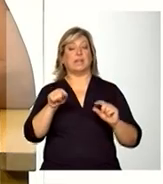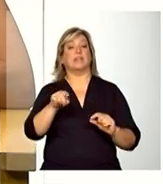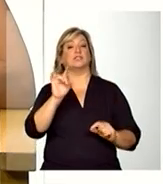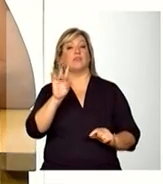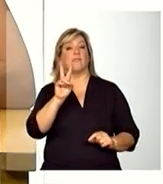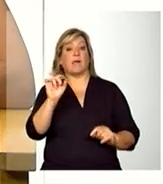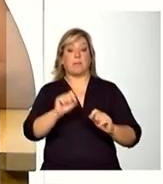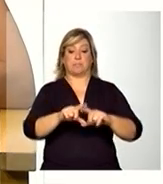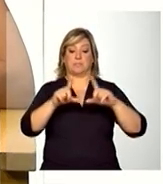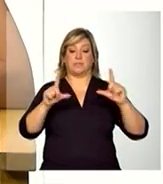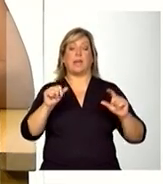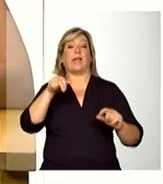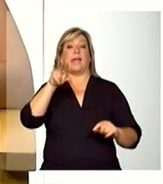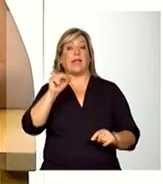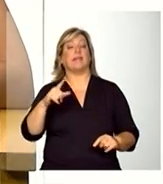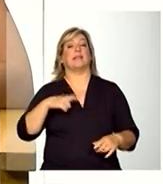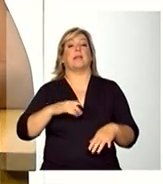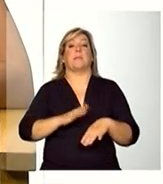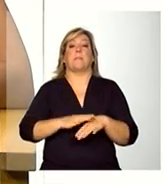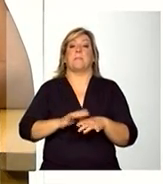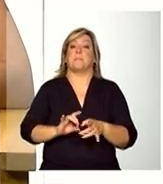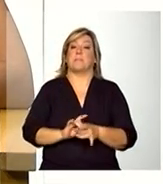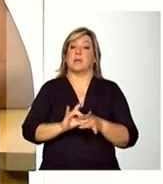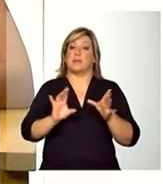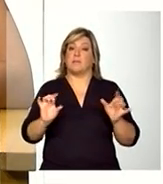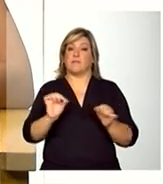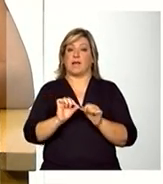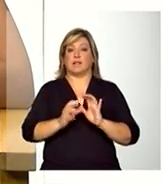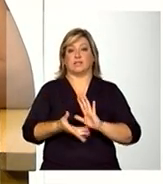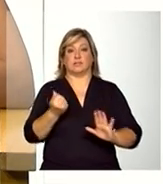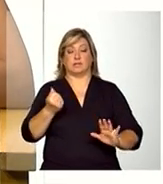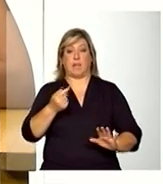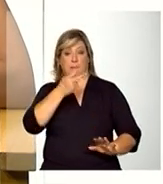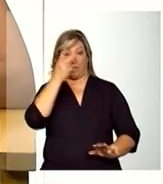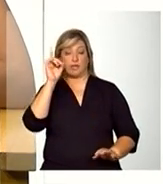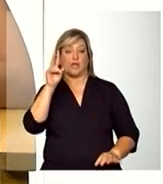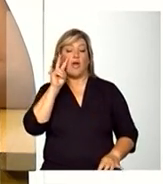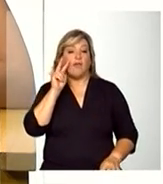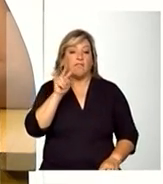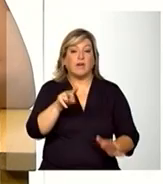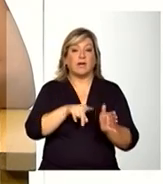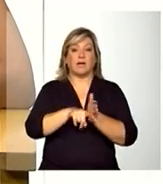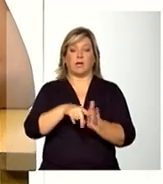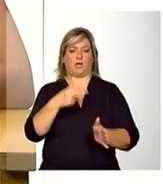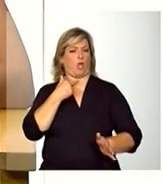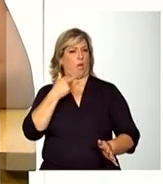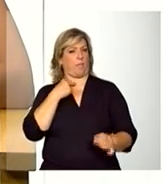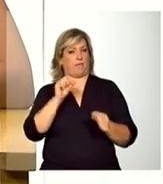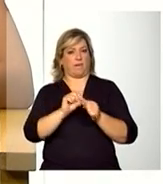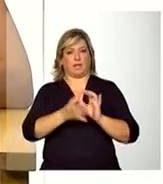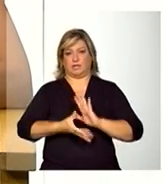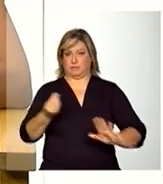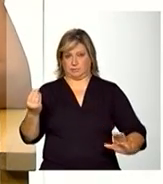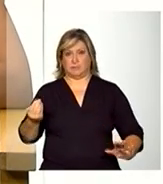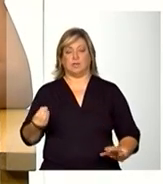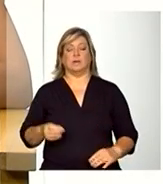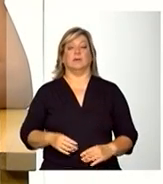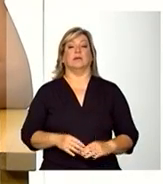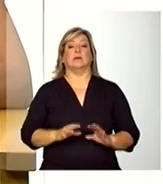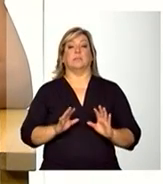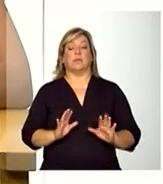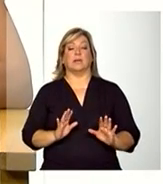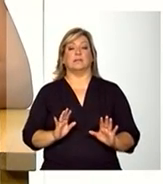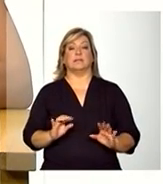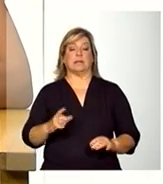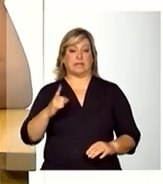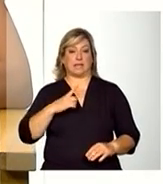permissão de fazer exclusão né um usuário que só tem a permissão de consulta não vai poder fazer essa ação então ao lado do